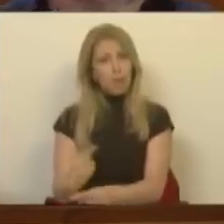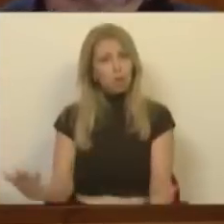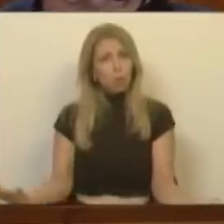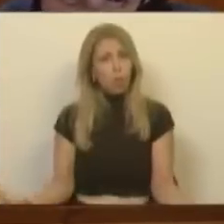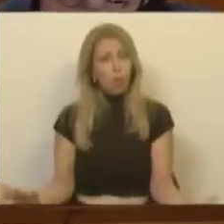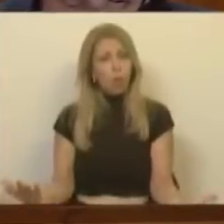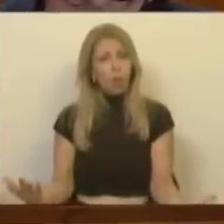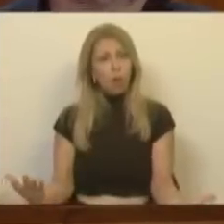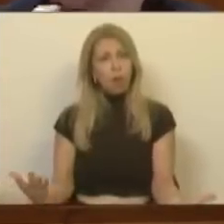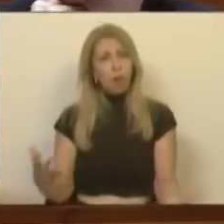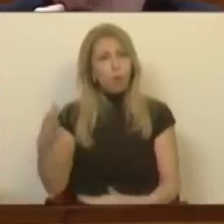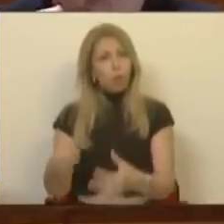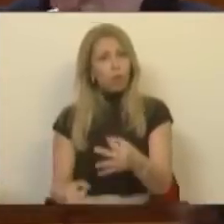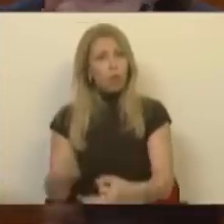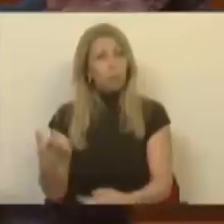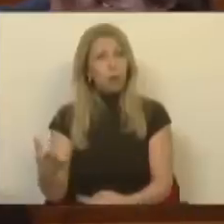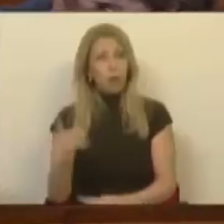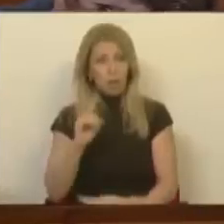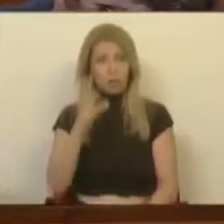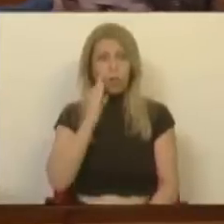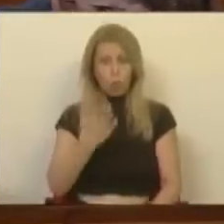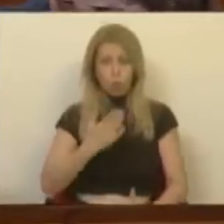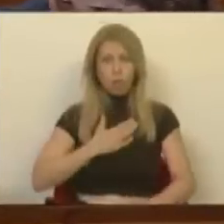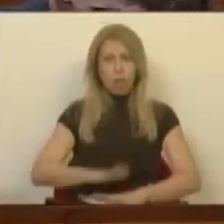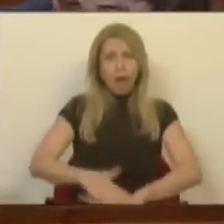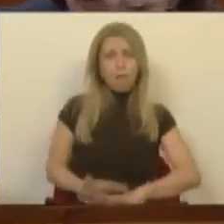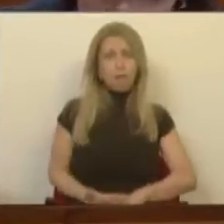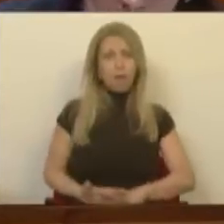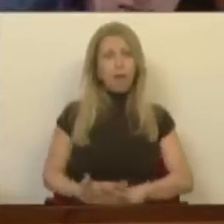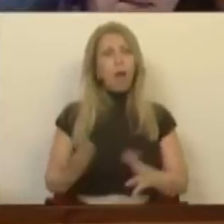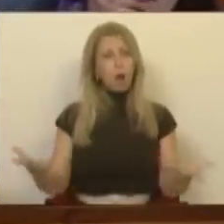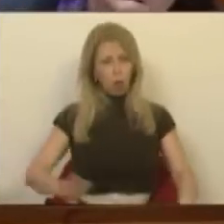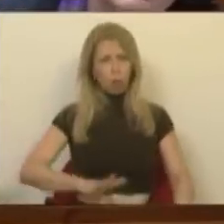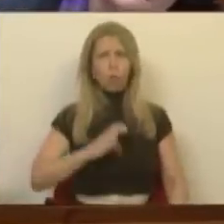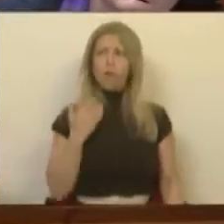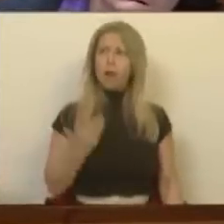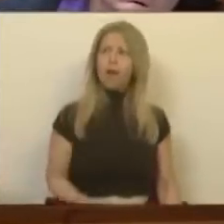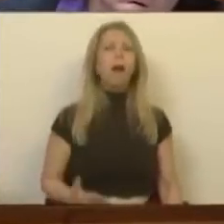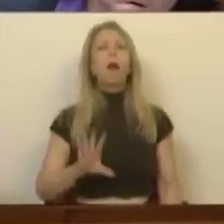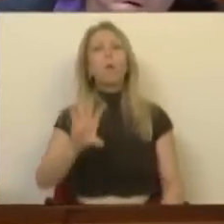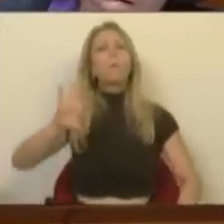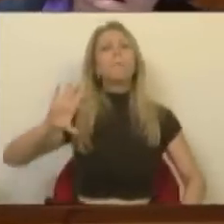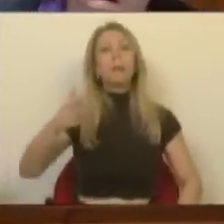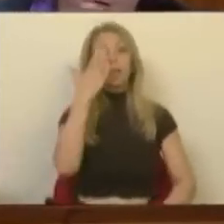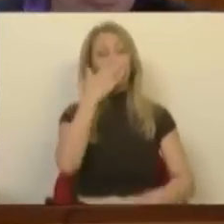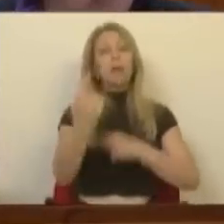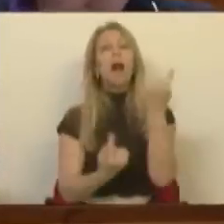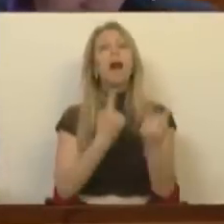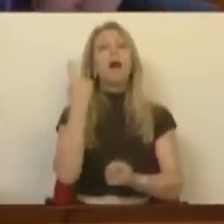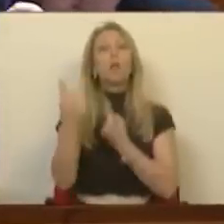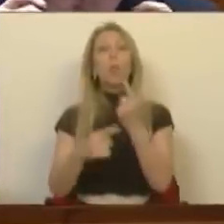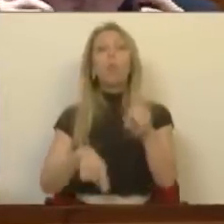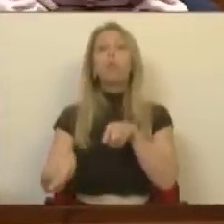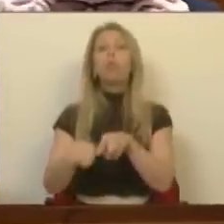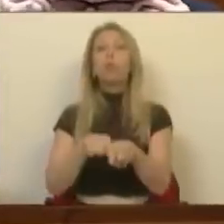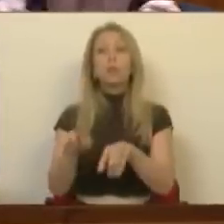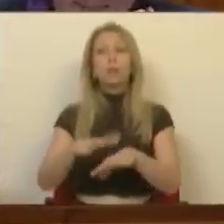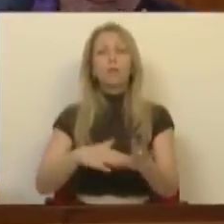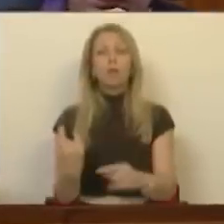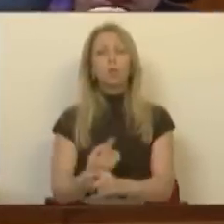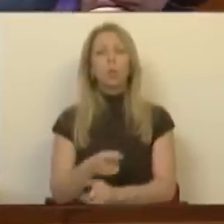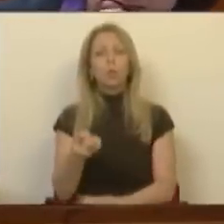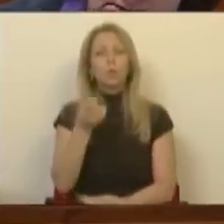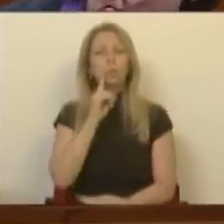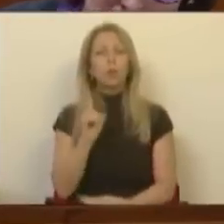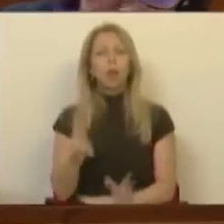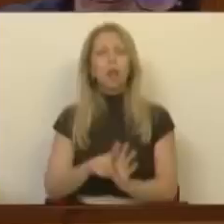aquilo que me dá confiança no nosso país é que nós vemos num país onde se há algum político meter algum ilegalidade nós temos a